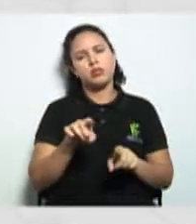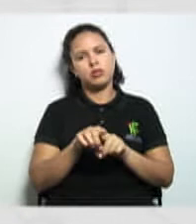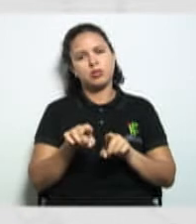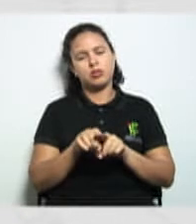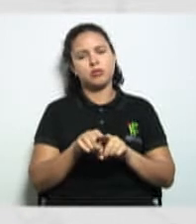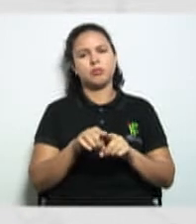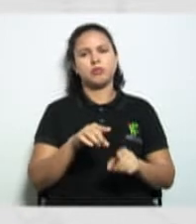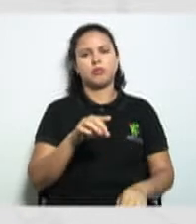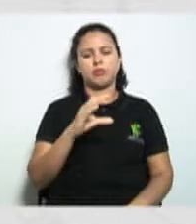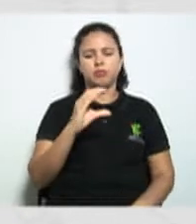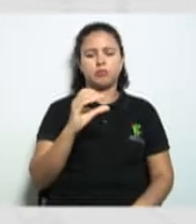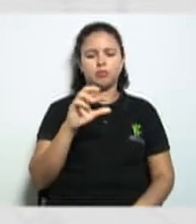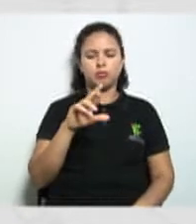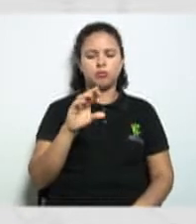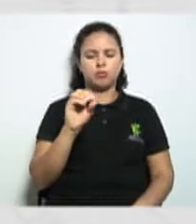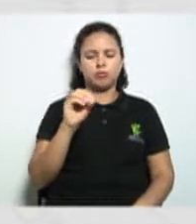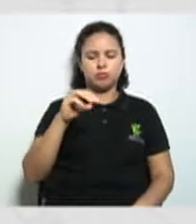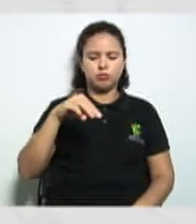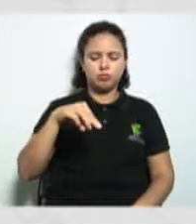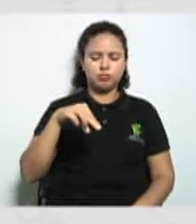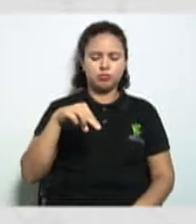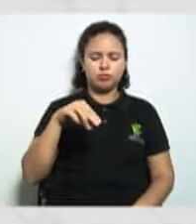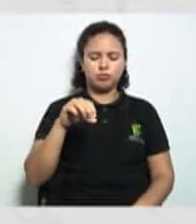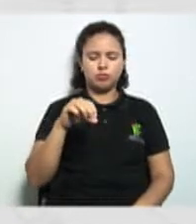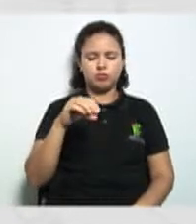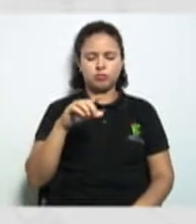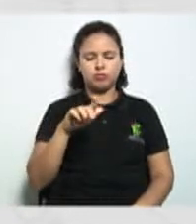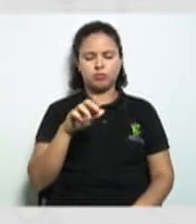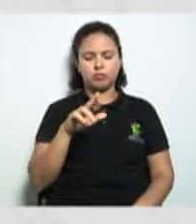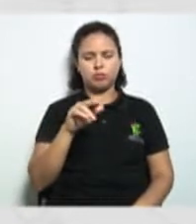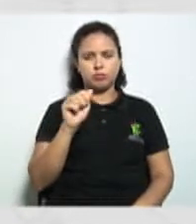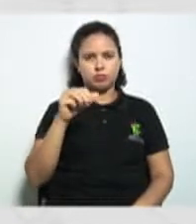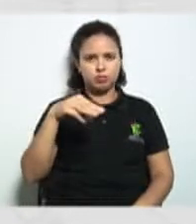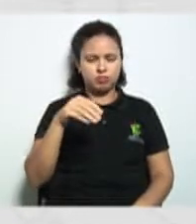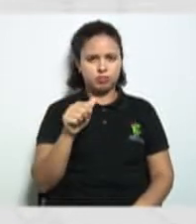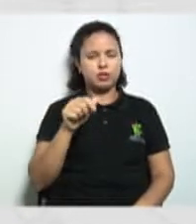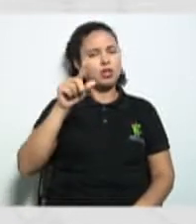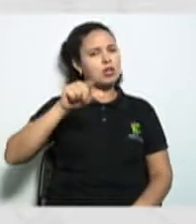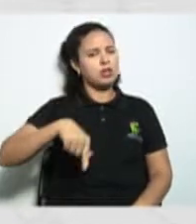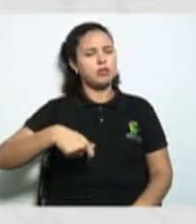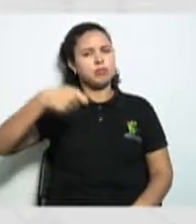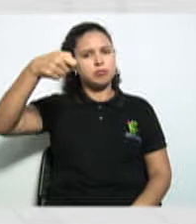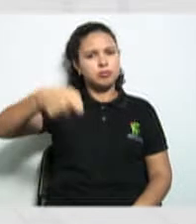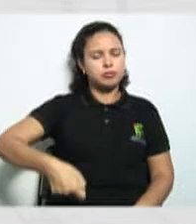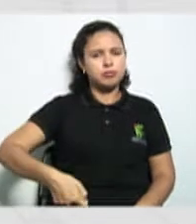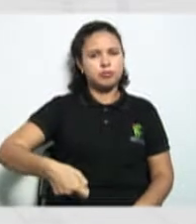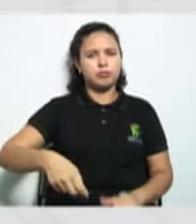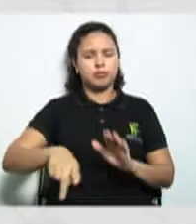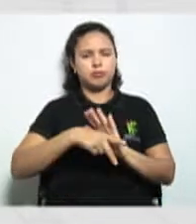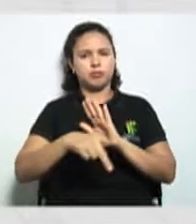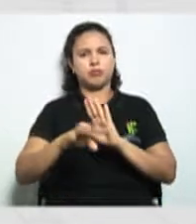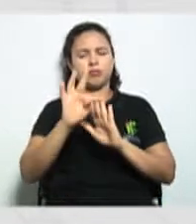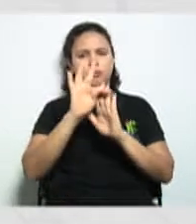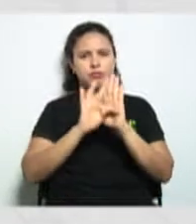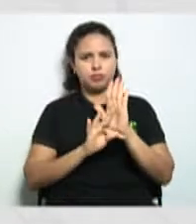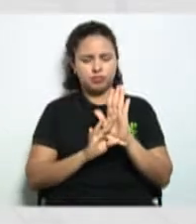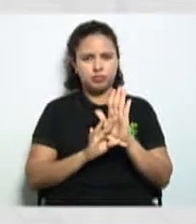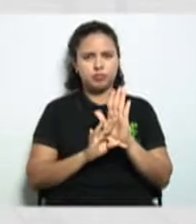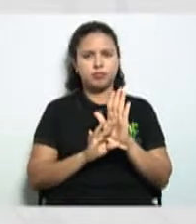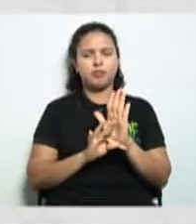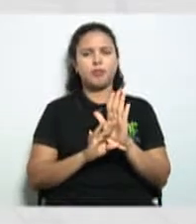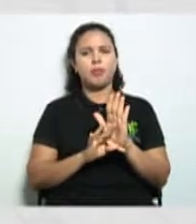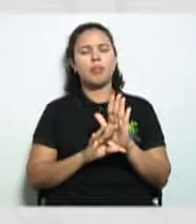e as referências são elementos obrigatórios. Eles compõem o texto e por isso que eles são elementos textuais.